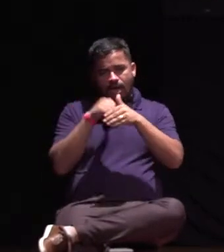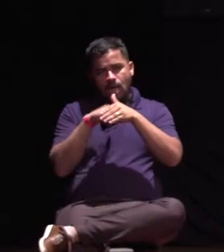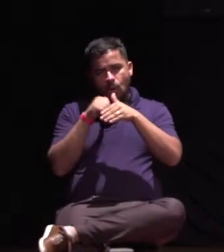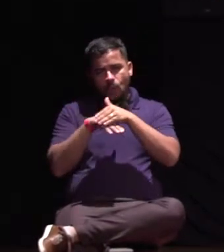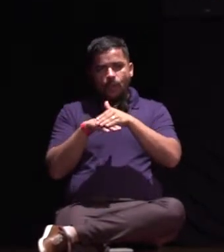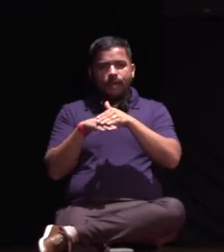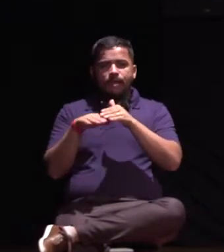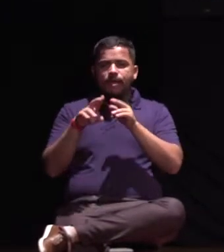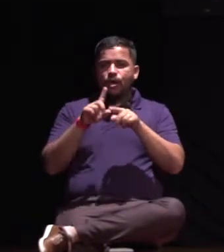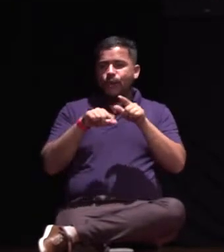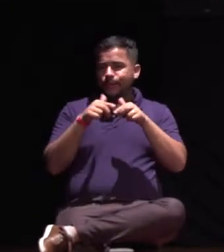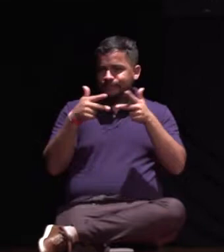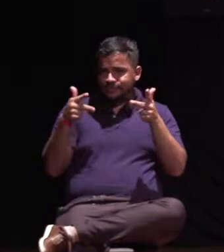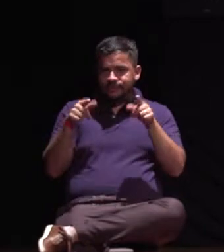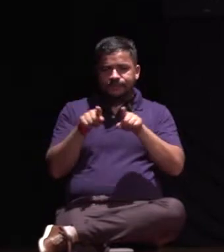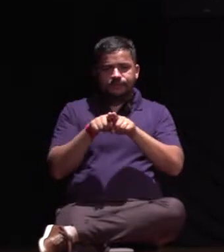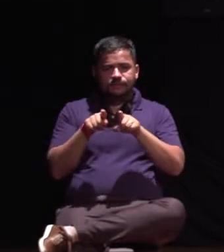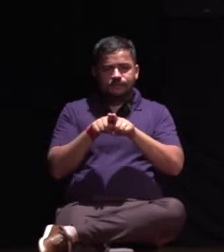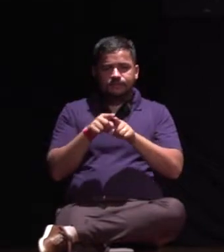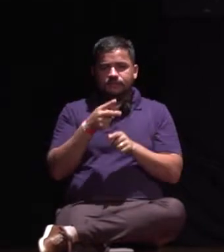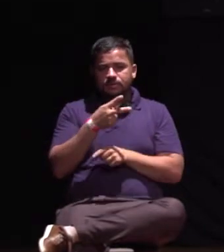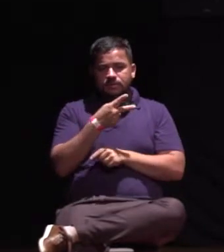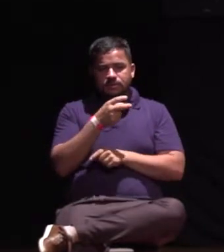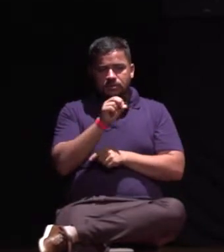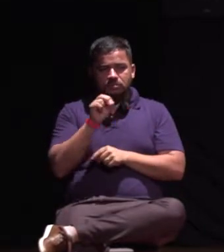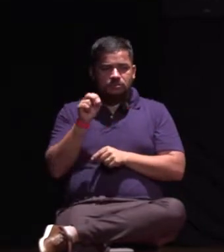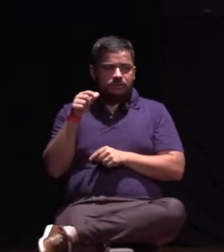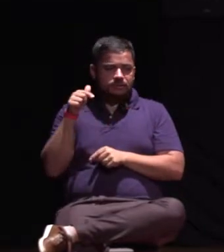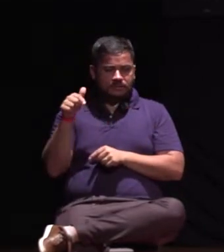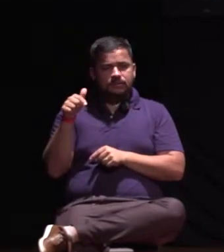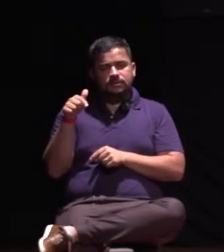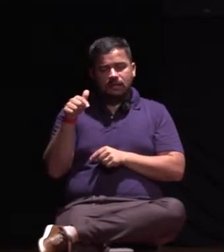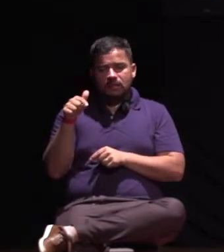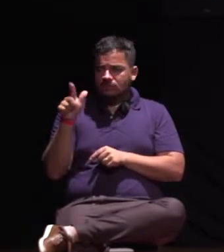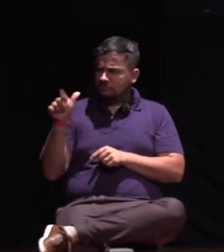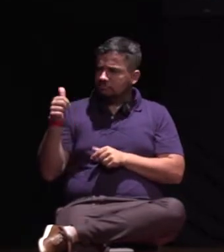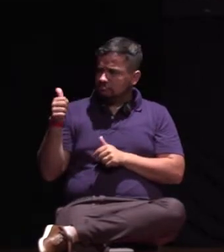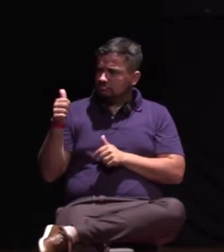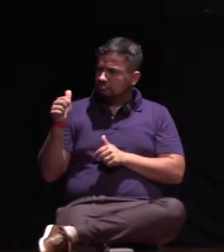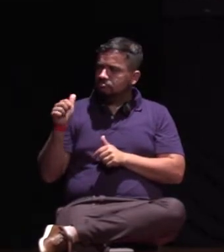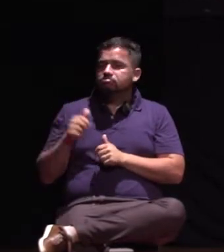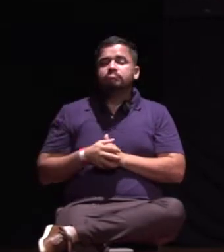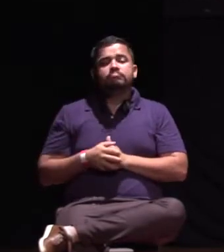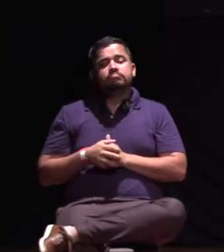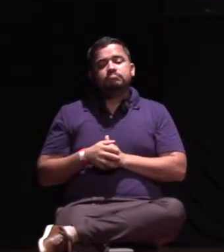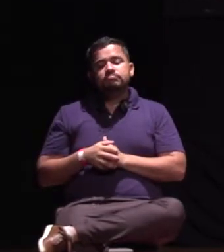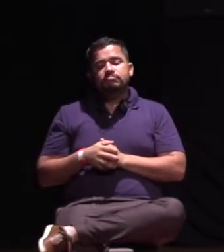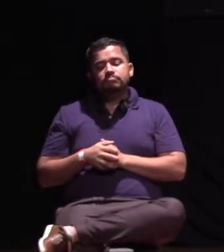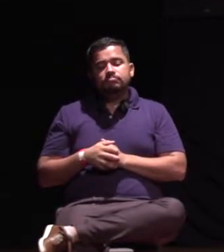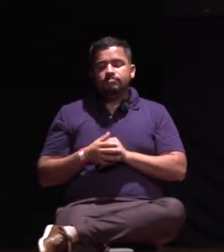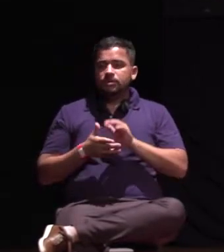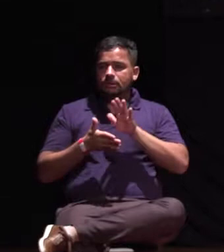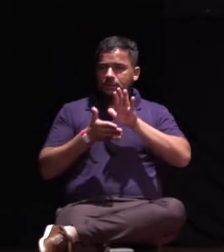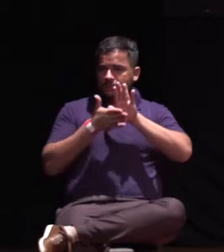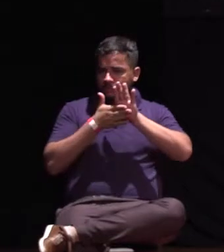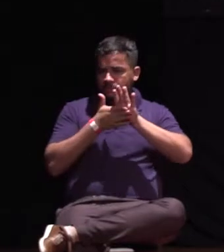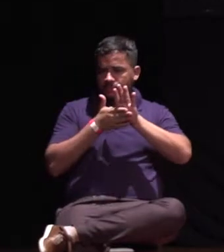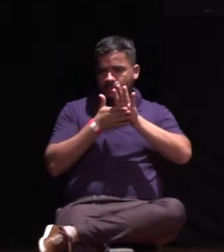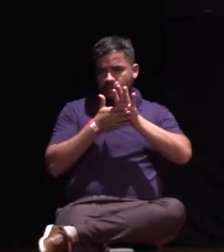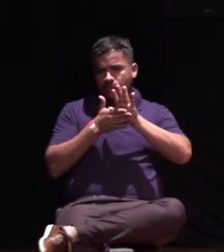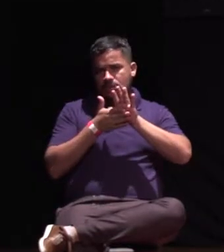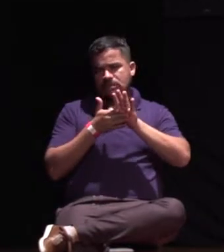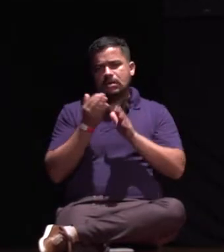numa exposição que, em 2007, né, Mathieu, que foi uma proposta